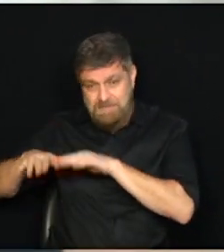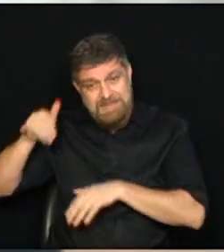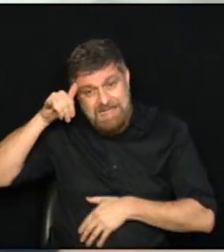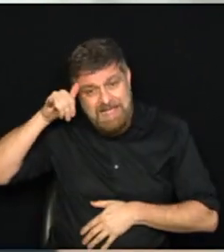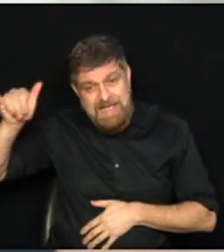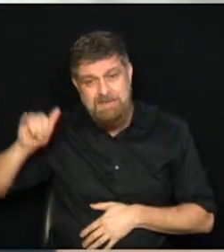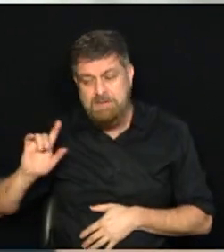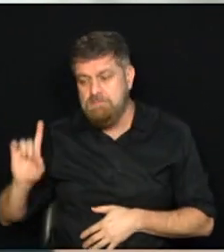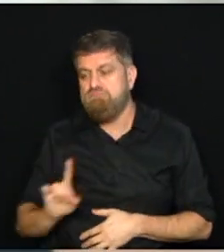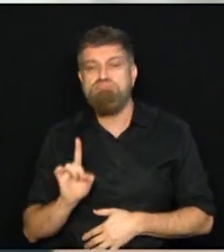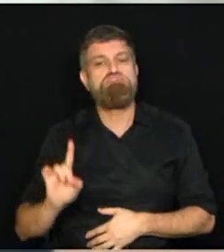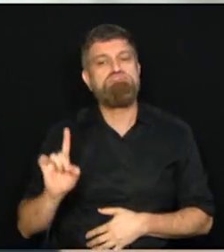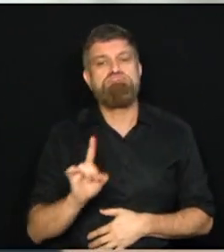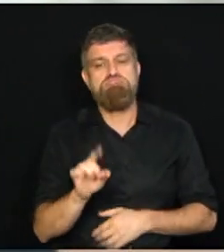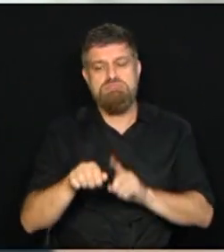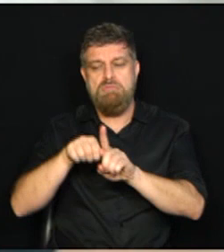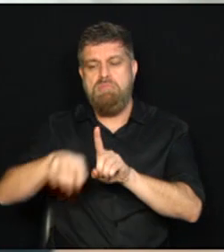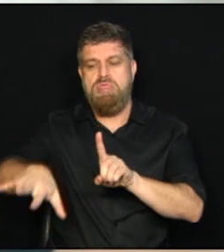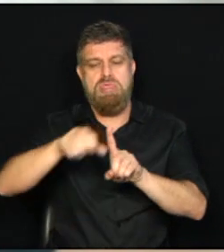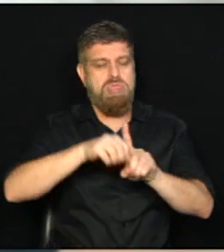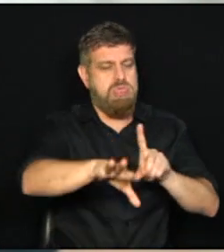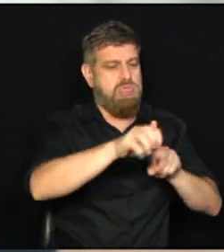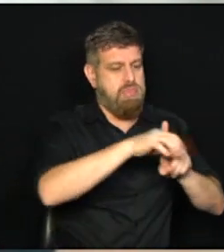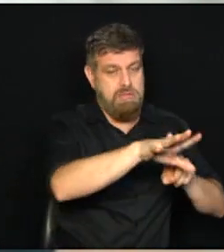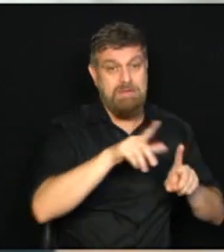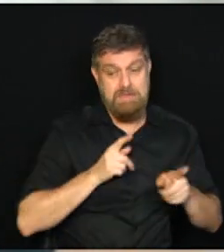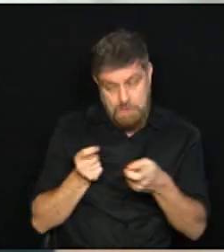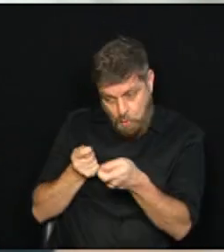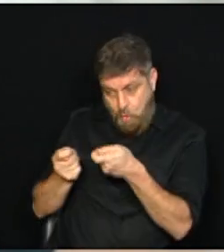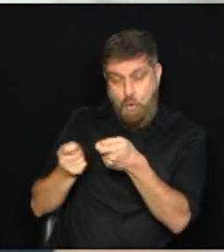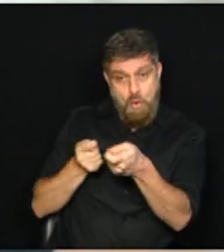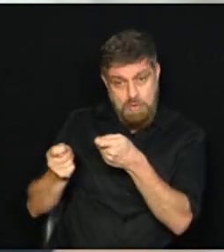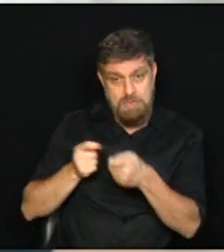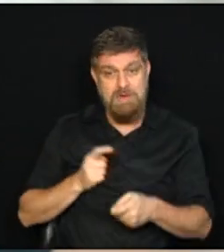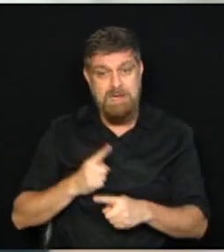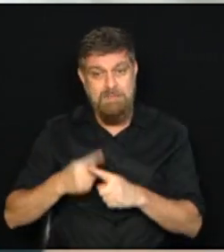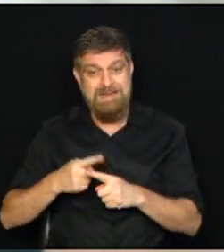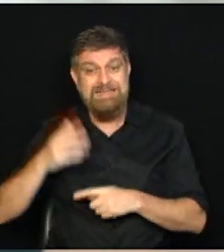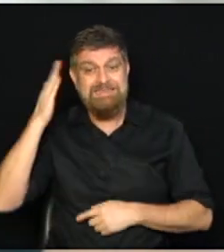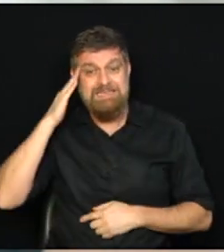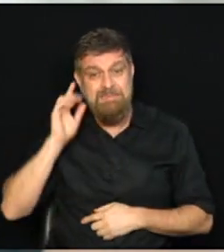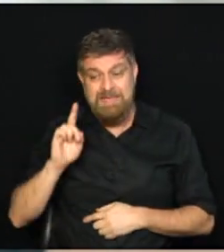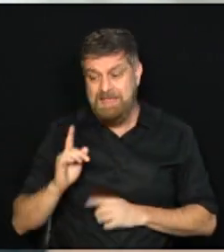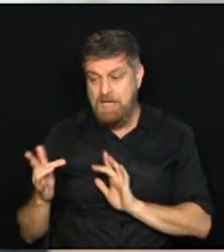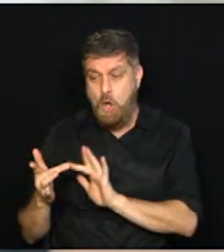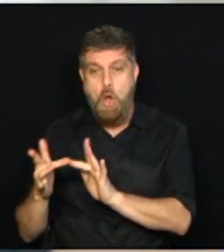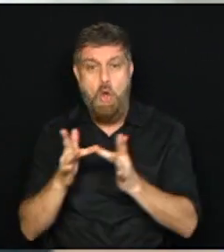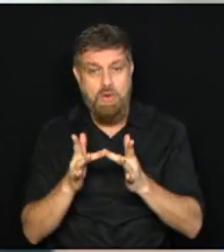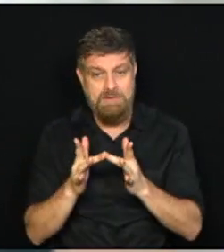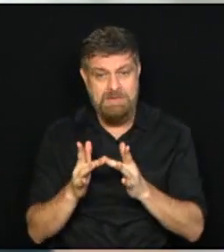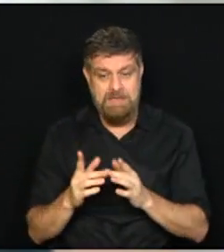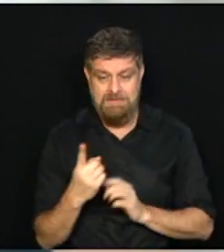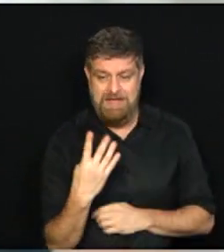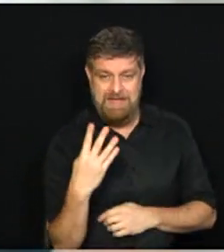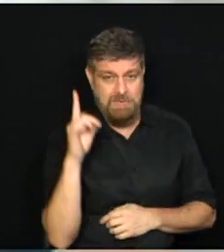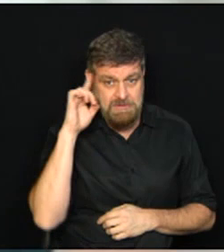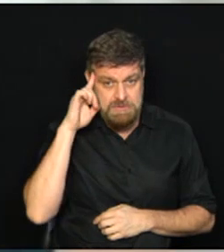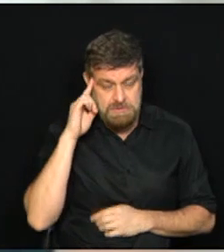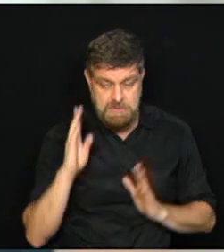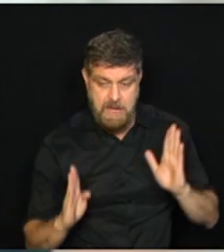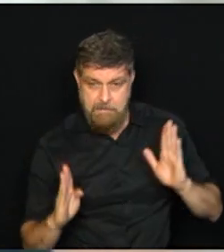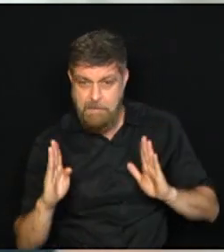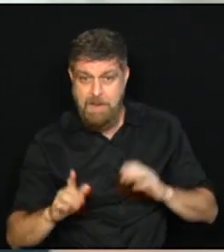máximo sair. E aí, esse monitoramento de contatos é por 14 dias do assintomático e 10 dias